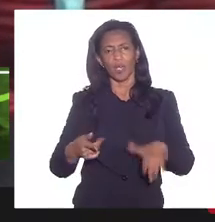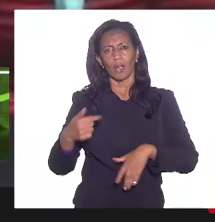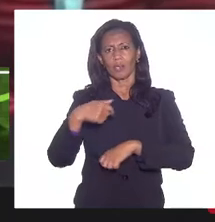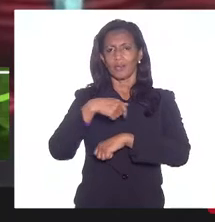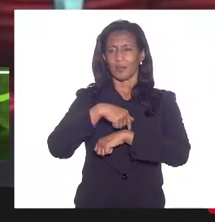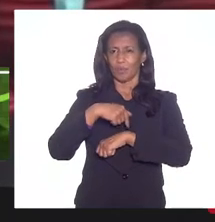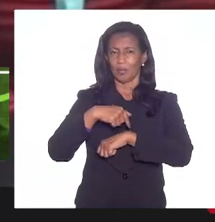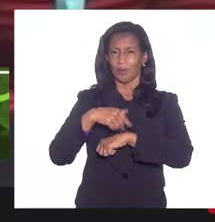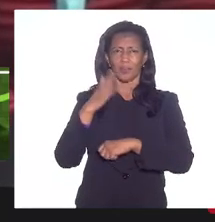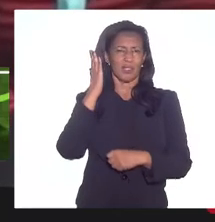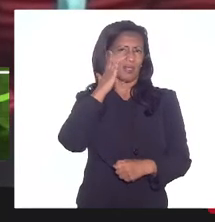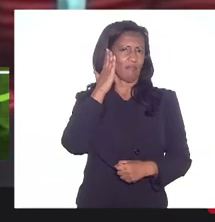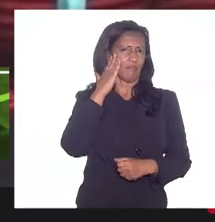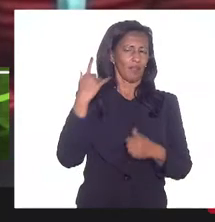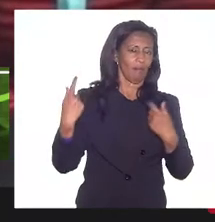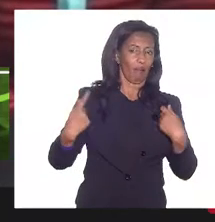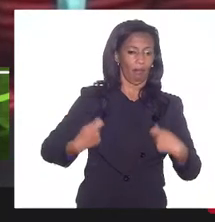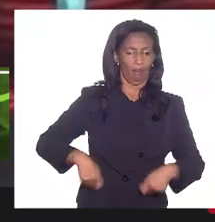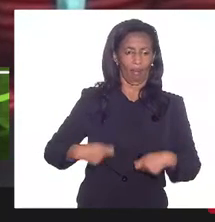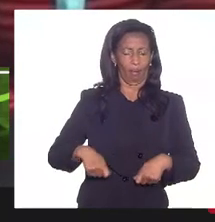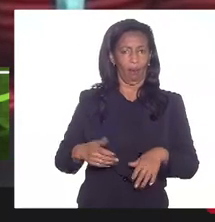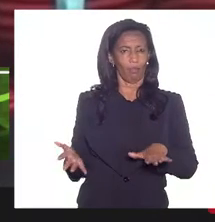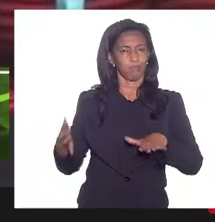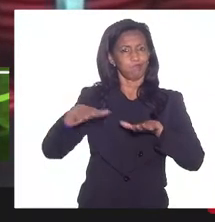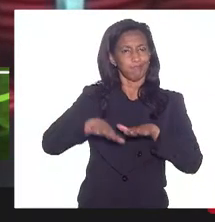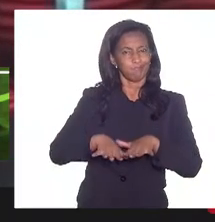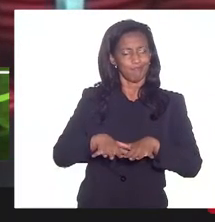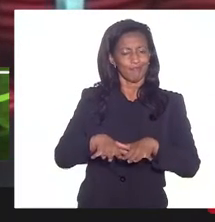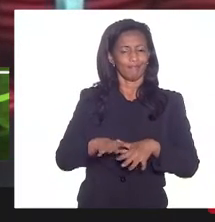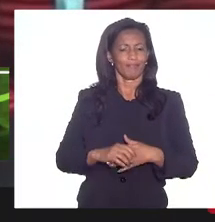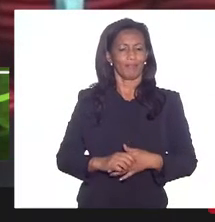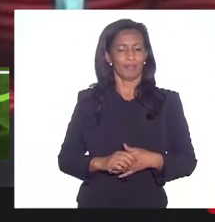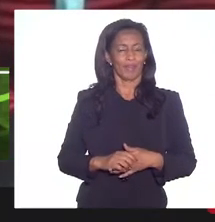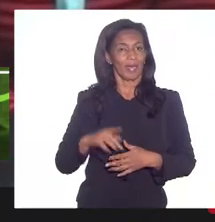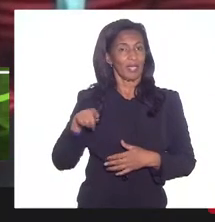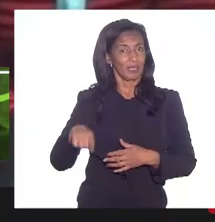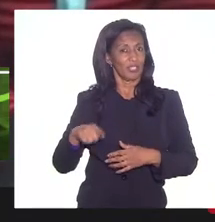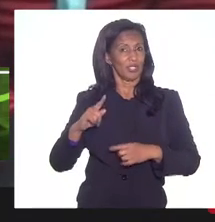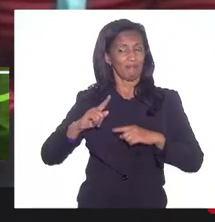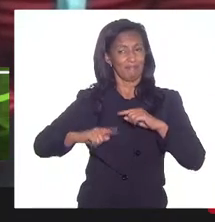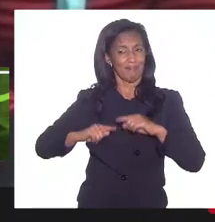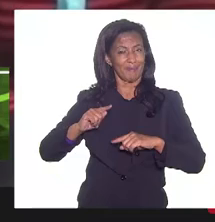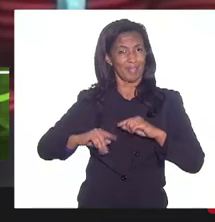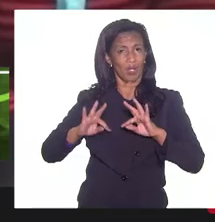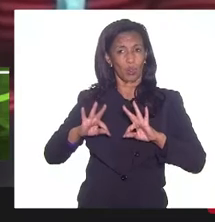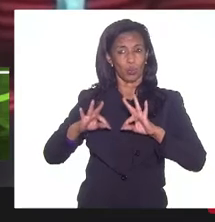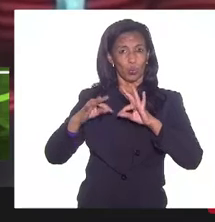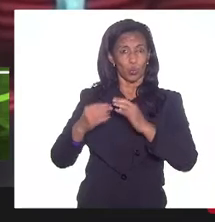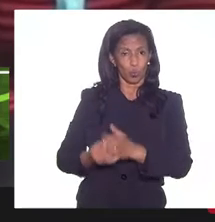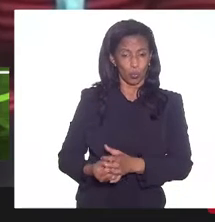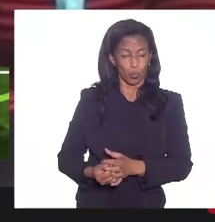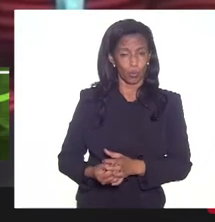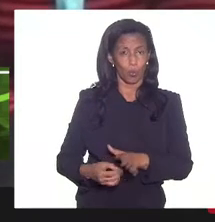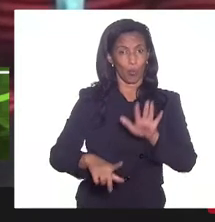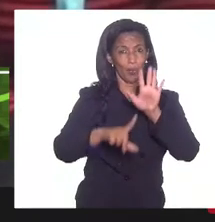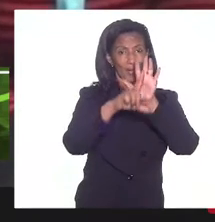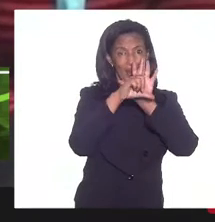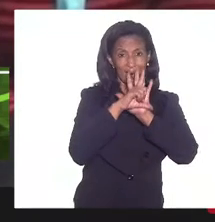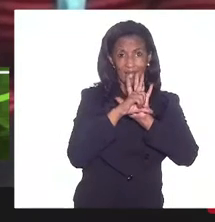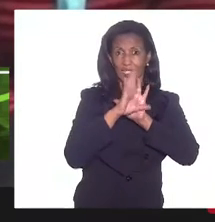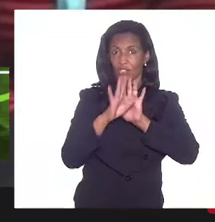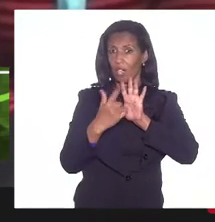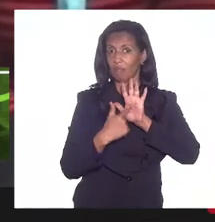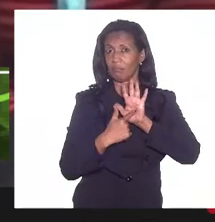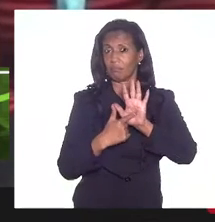gente sabia da necessidade de implementar de materializar aquilo que a 7035 já nos apontava